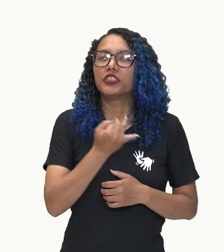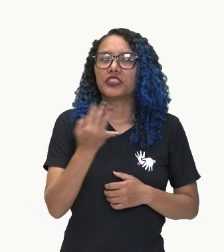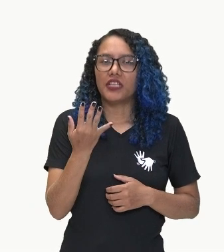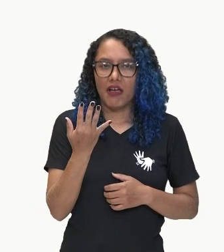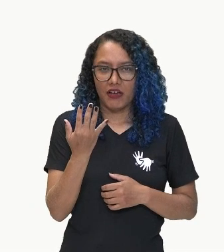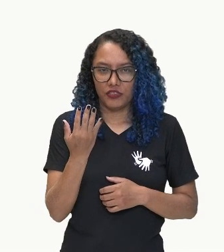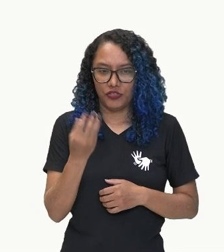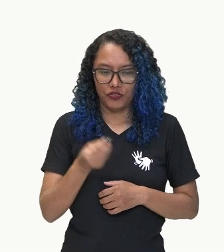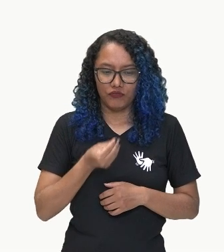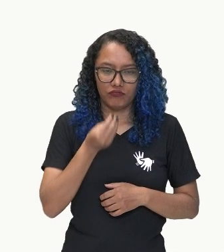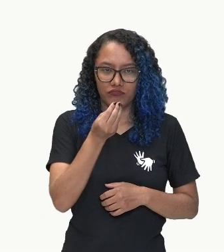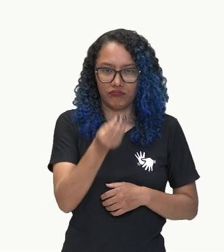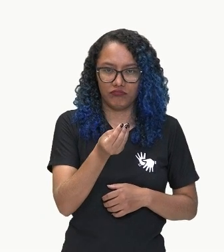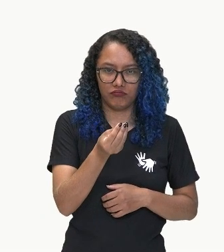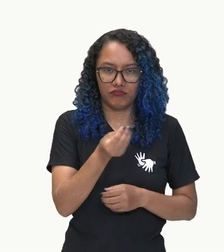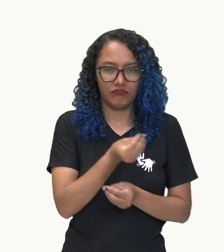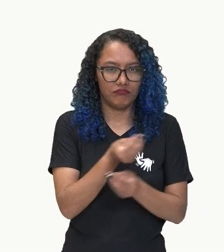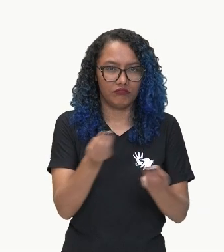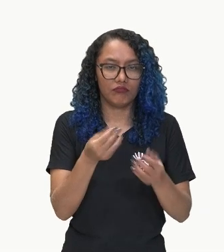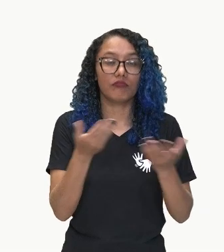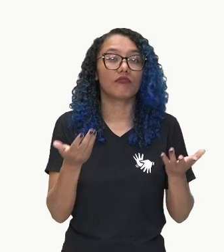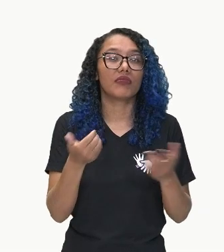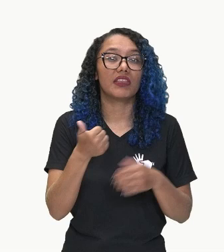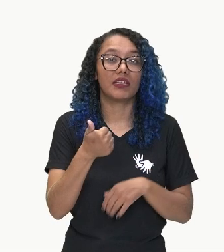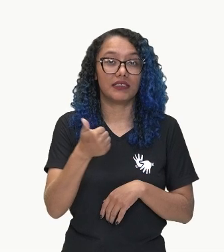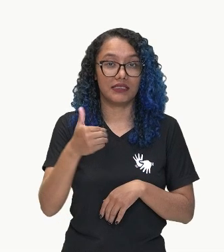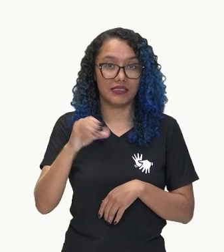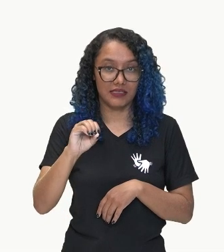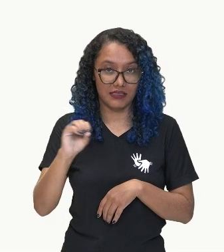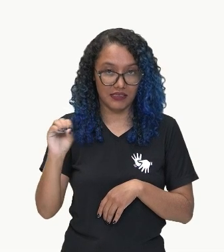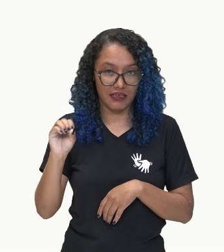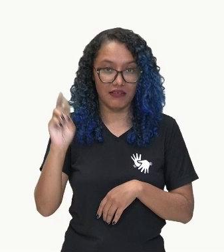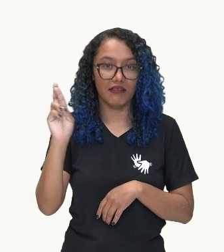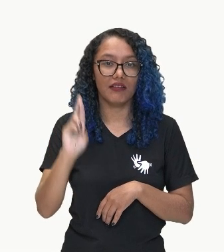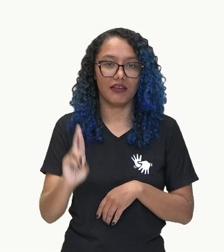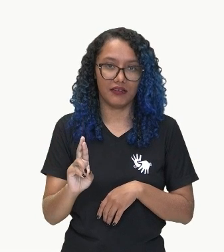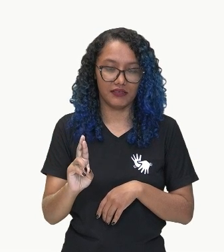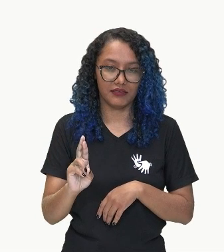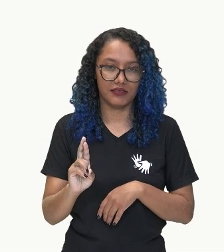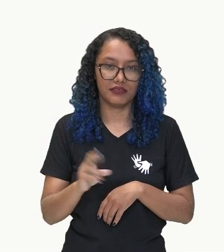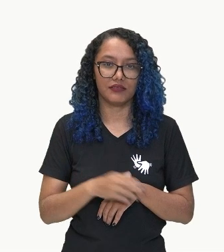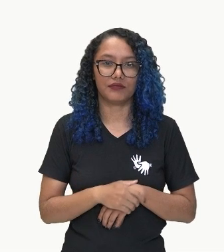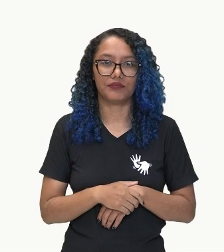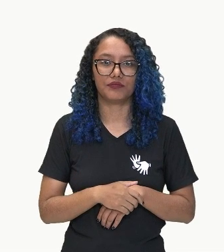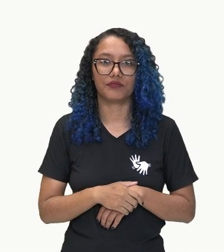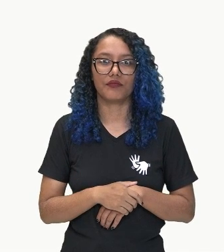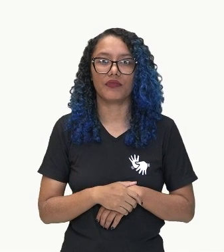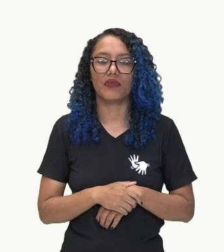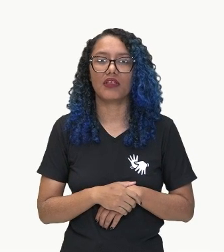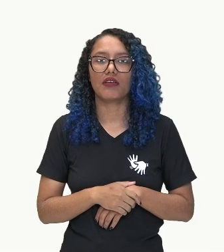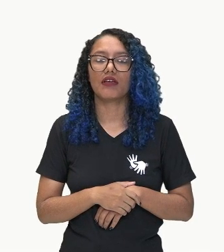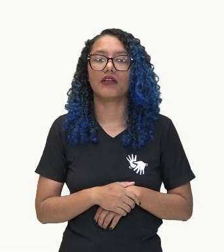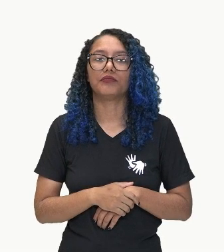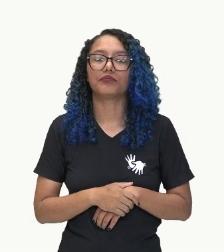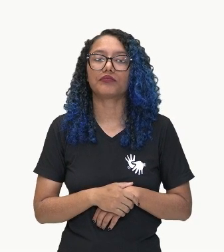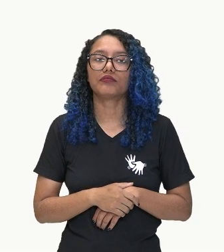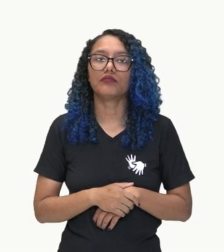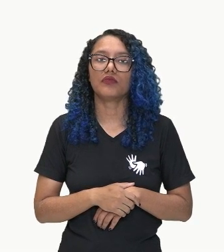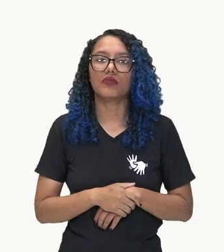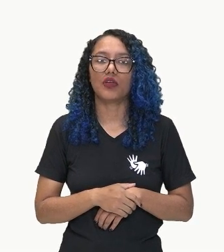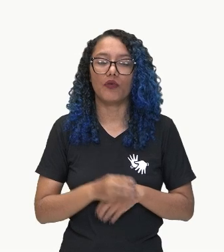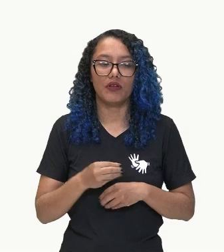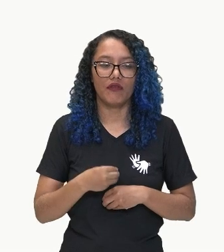100 reais, certo? Esses 100 reais aqui vem para Alice,